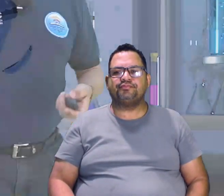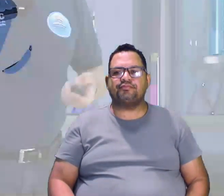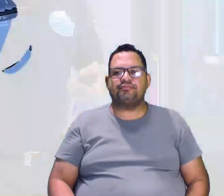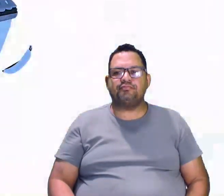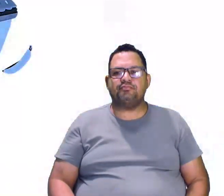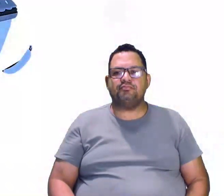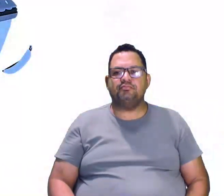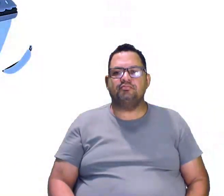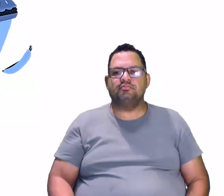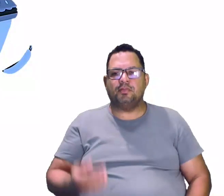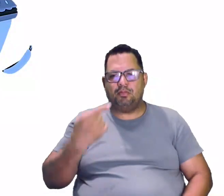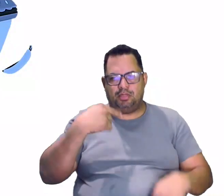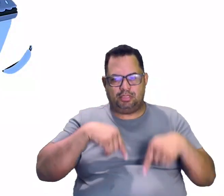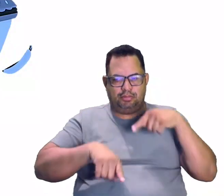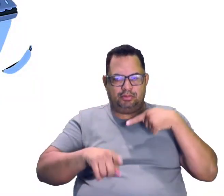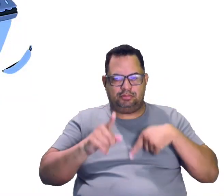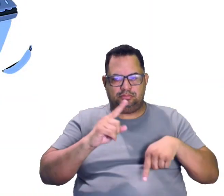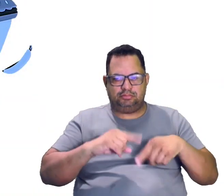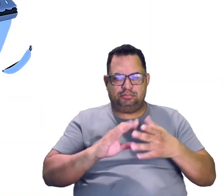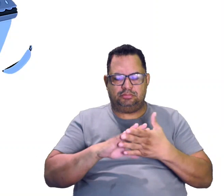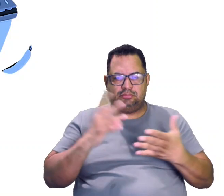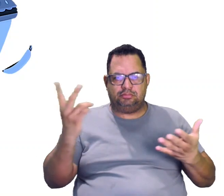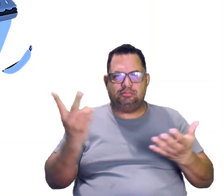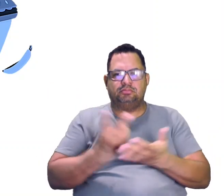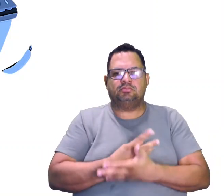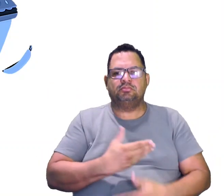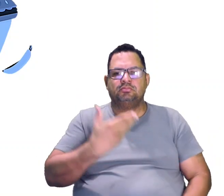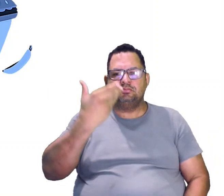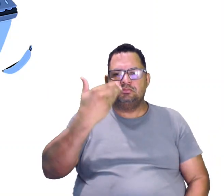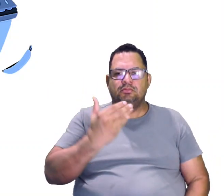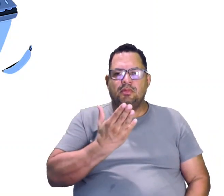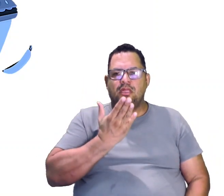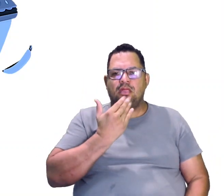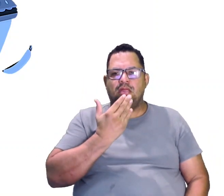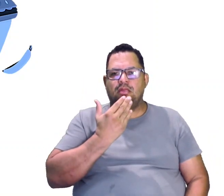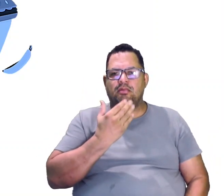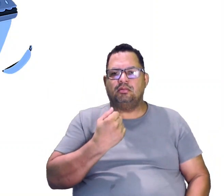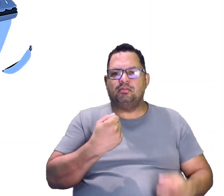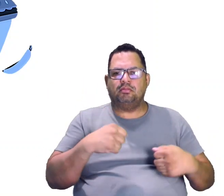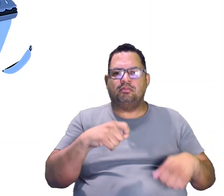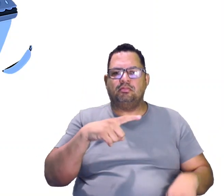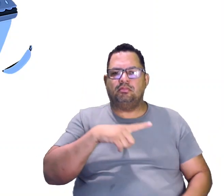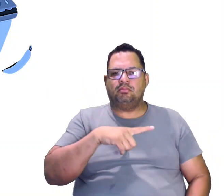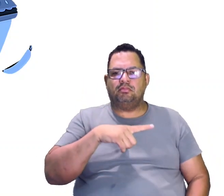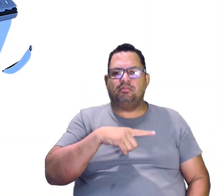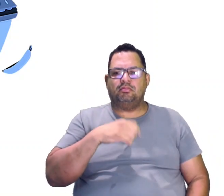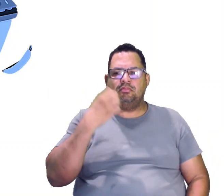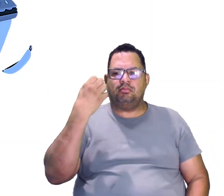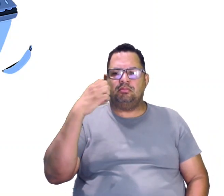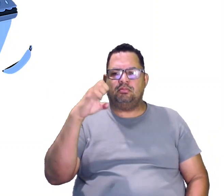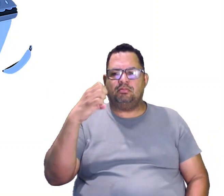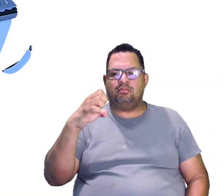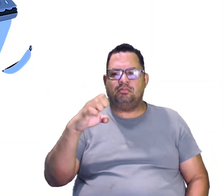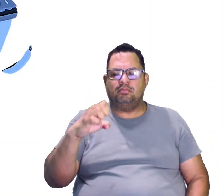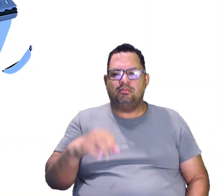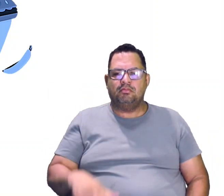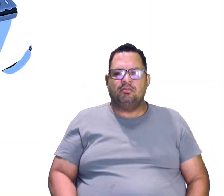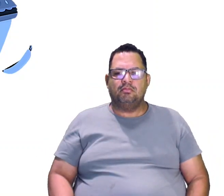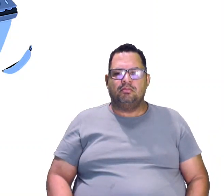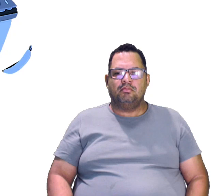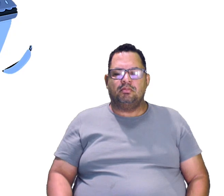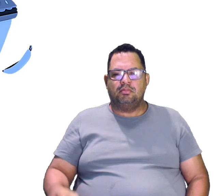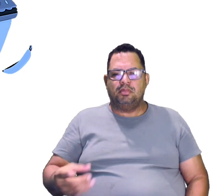metabolismo. Vamos lá, então? Olha aí, o cidadão aí, ó, se alimentando para poder ter energia suficiente para